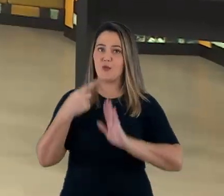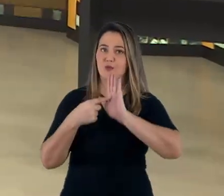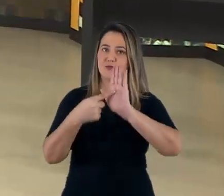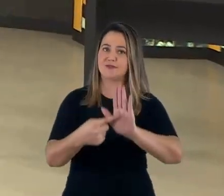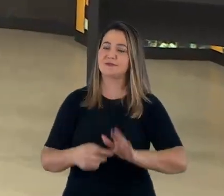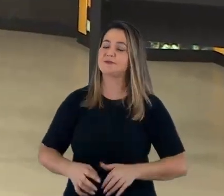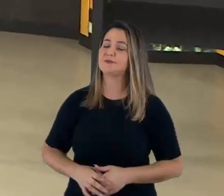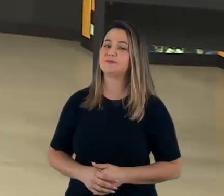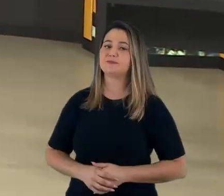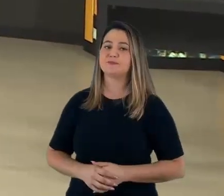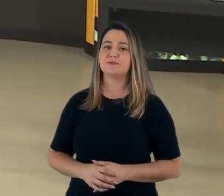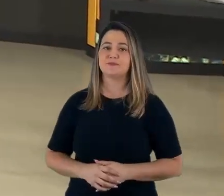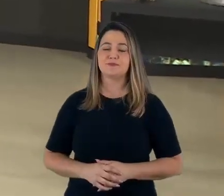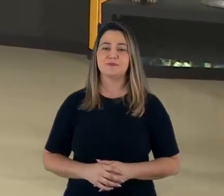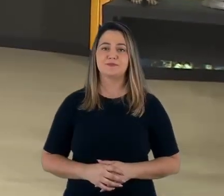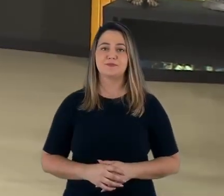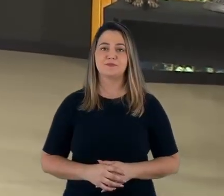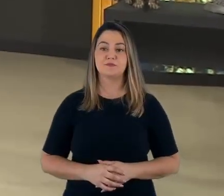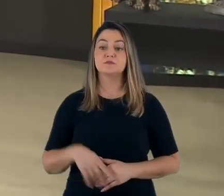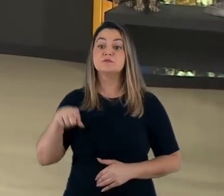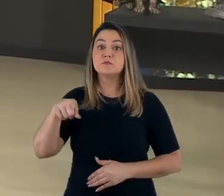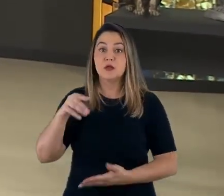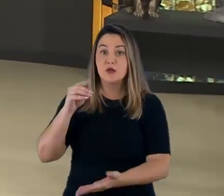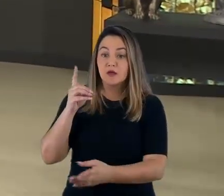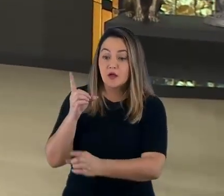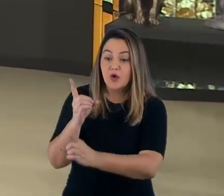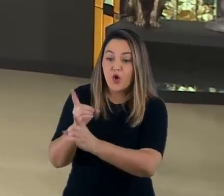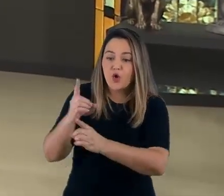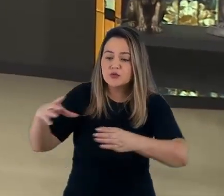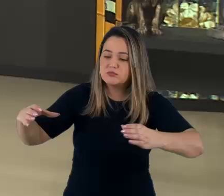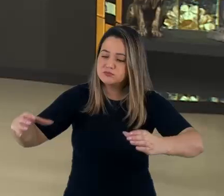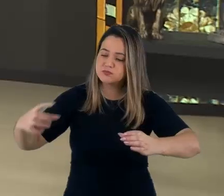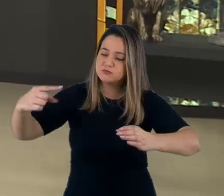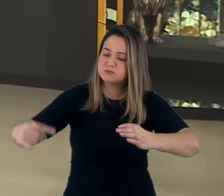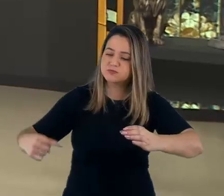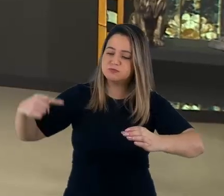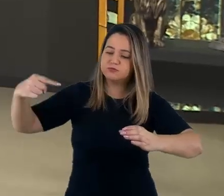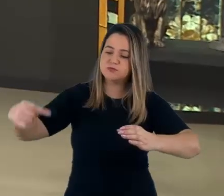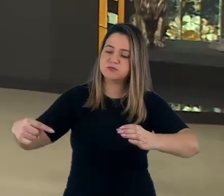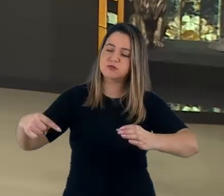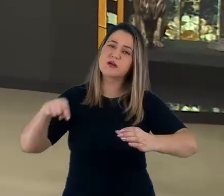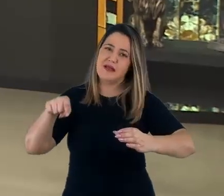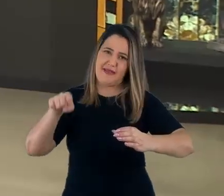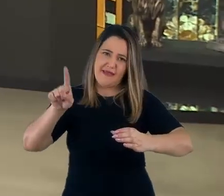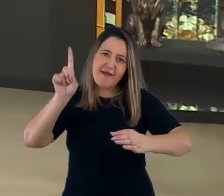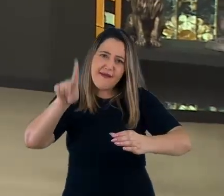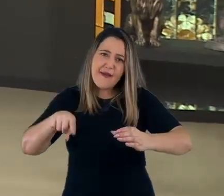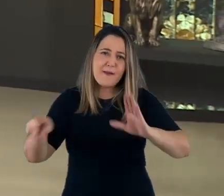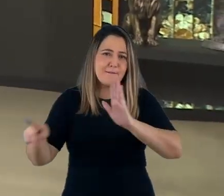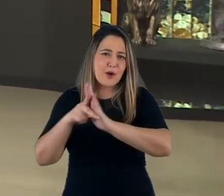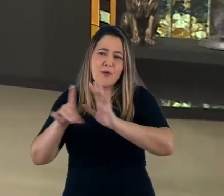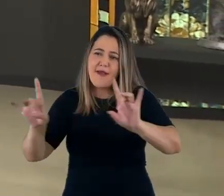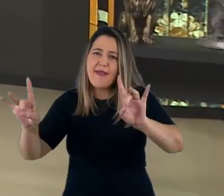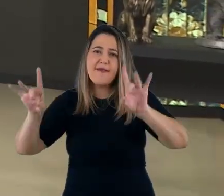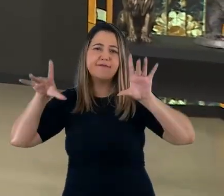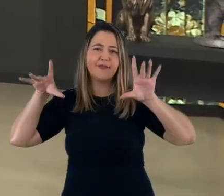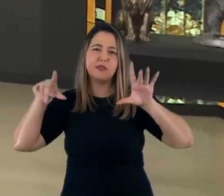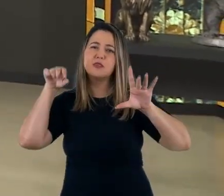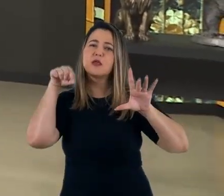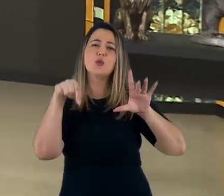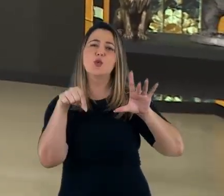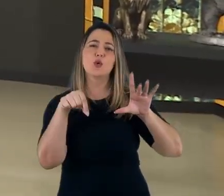atenção. Esse achado não fornece a menor evidência de que